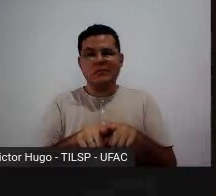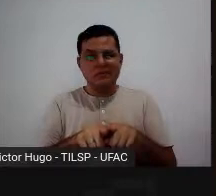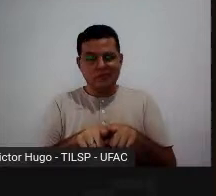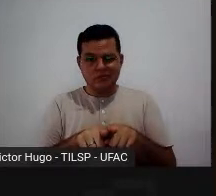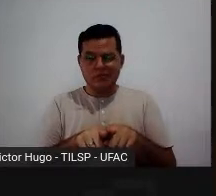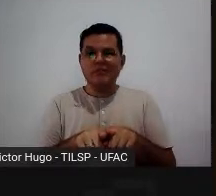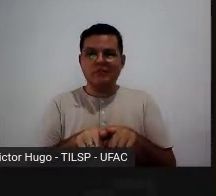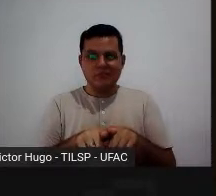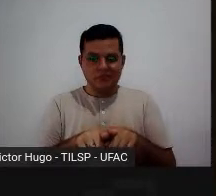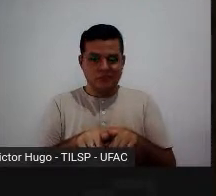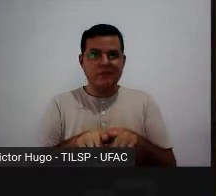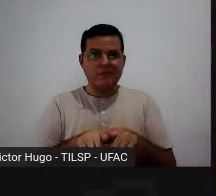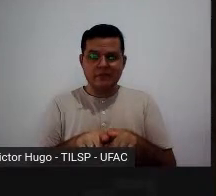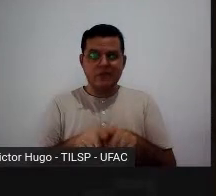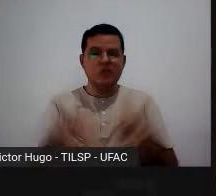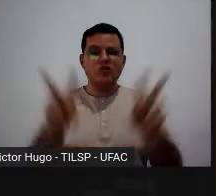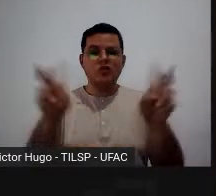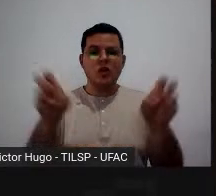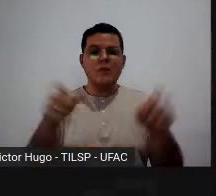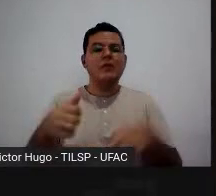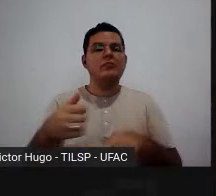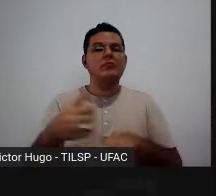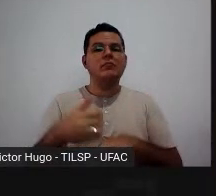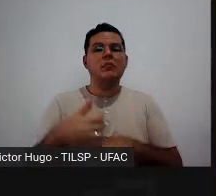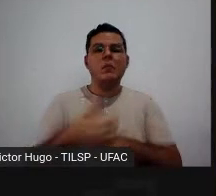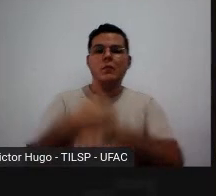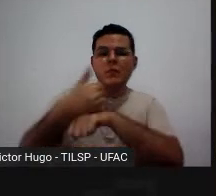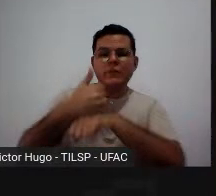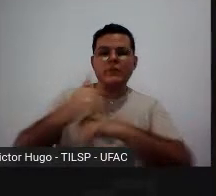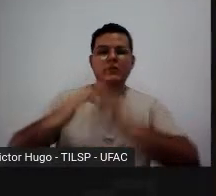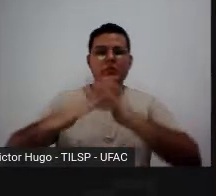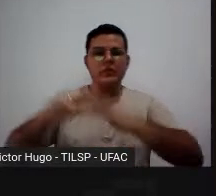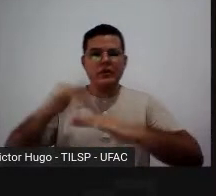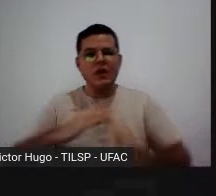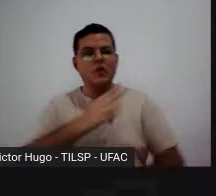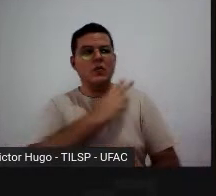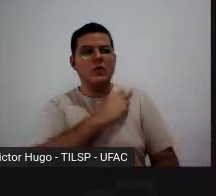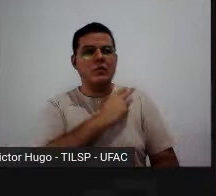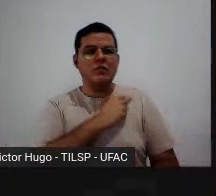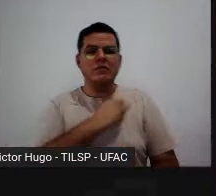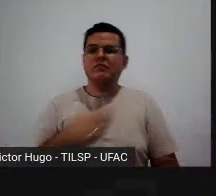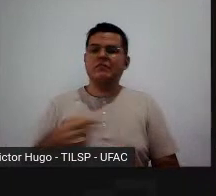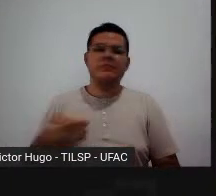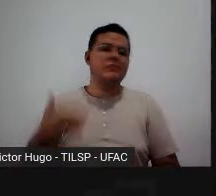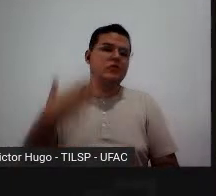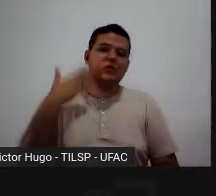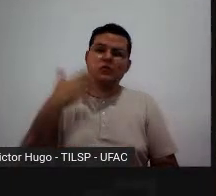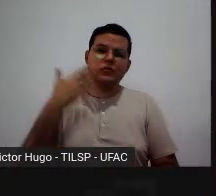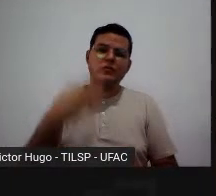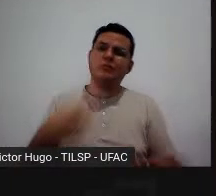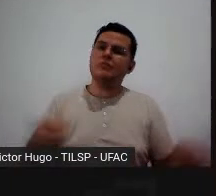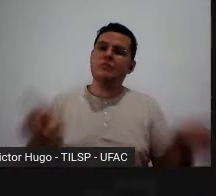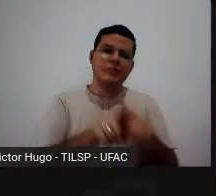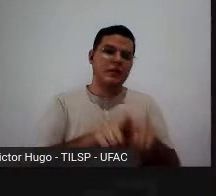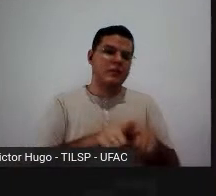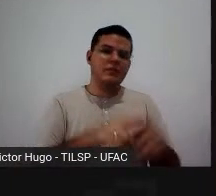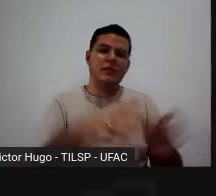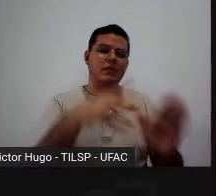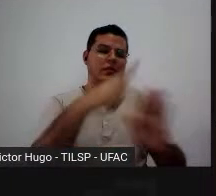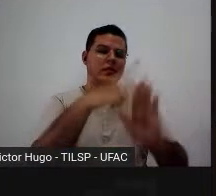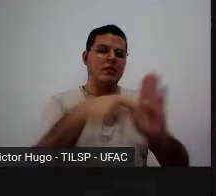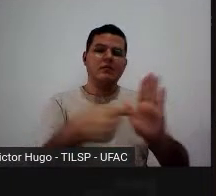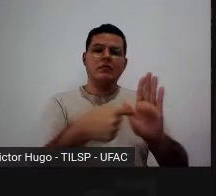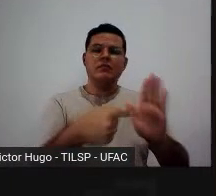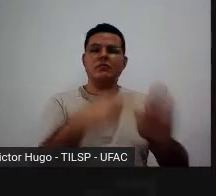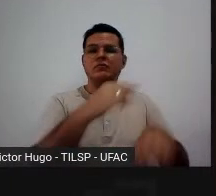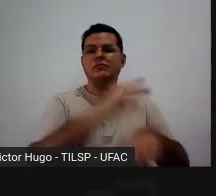a profissionalização do ensino médio, é o mesmo discurso que a gente vê presente no plano de curso. a gente vê que, de